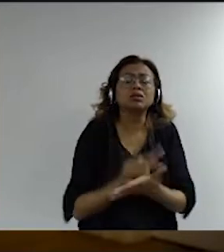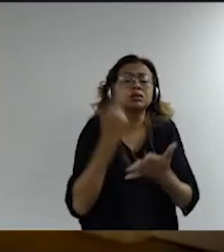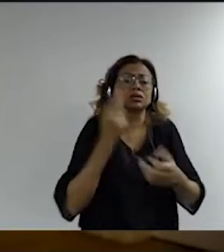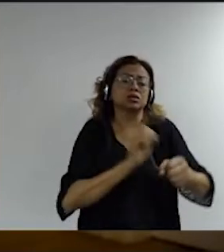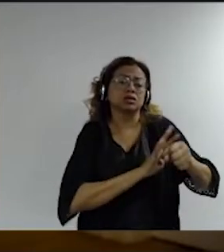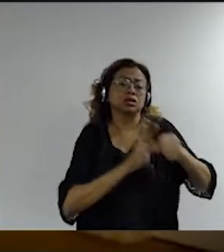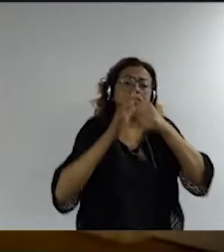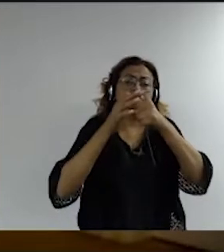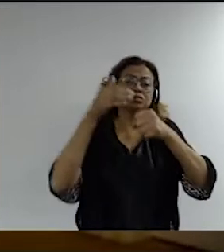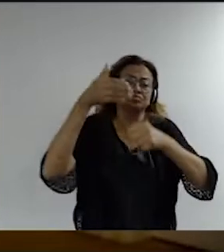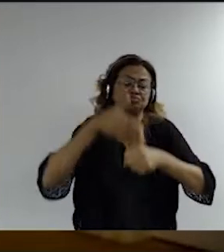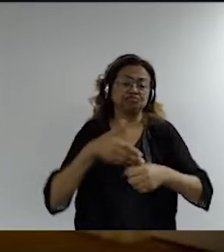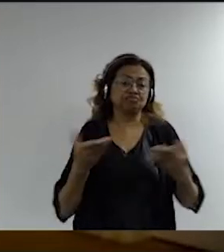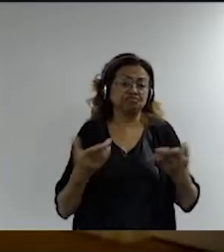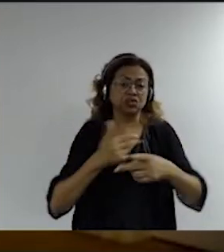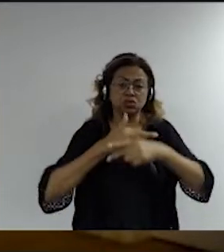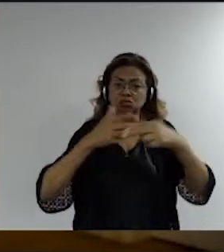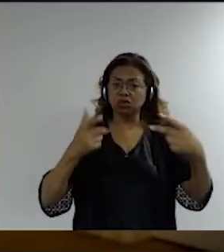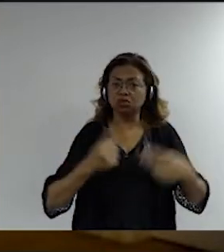desconhecido,